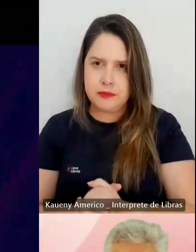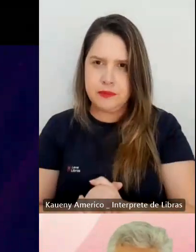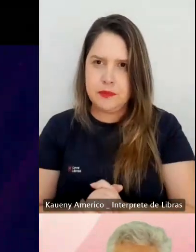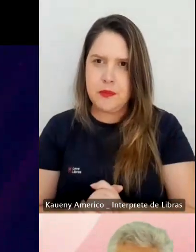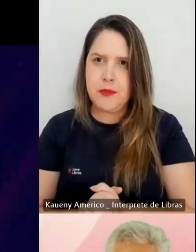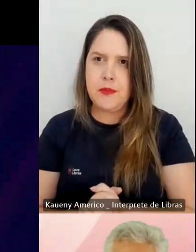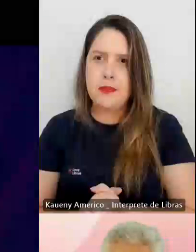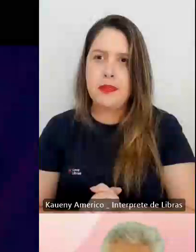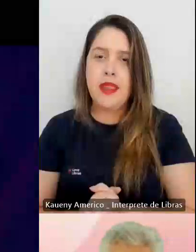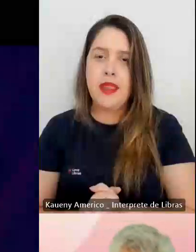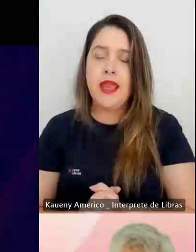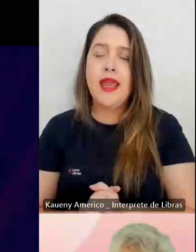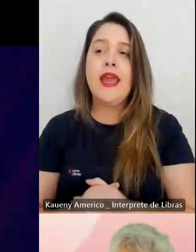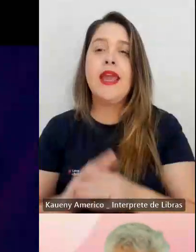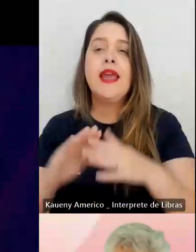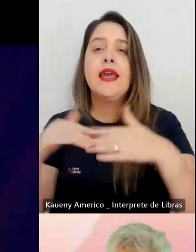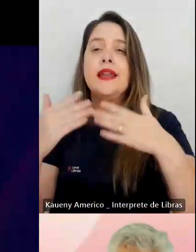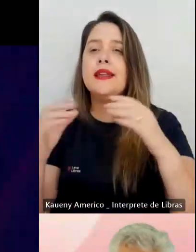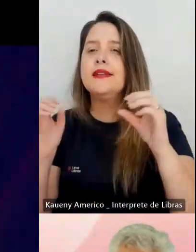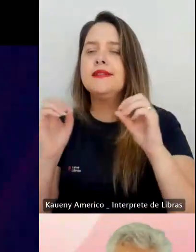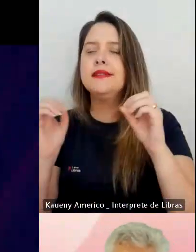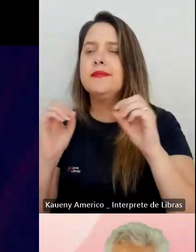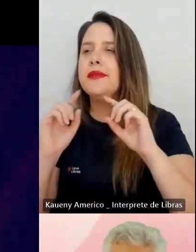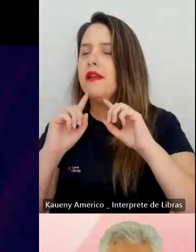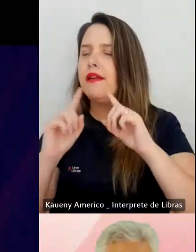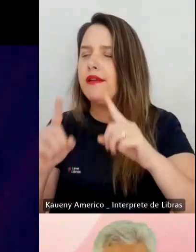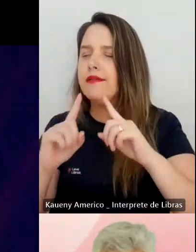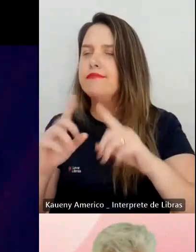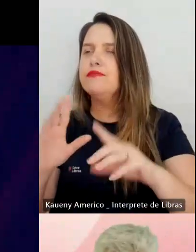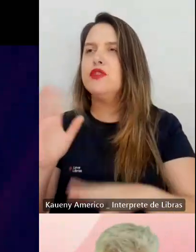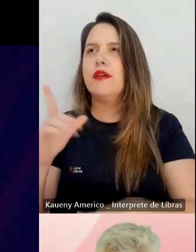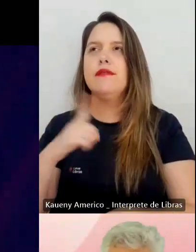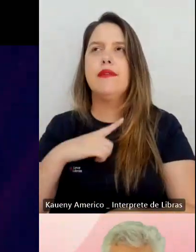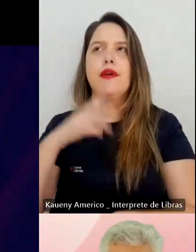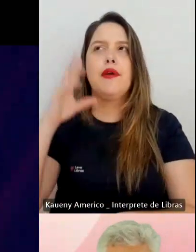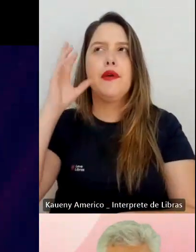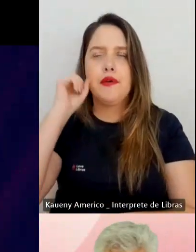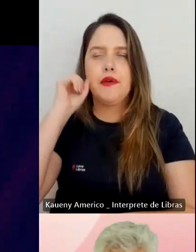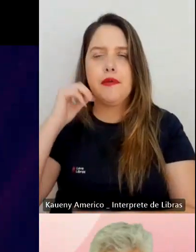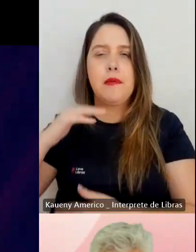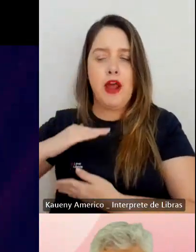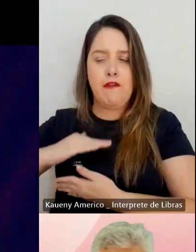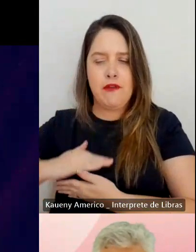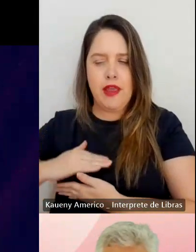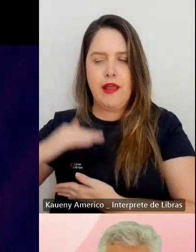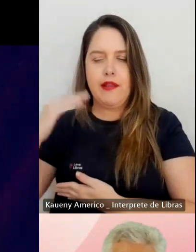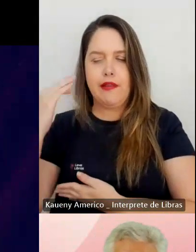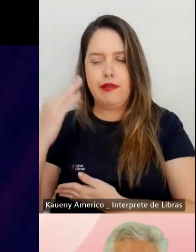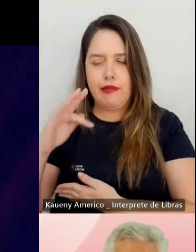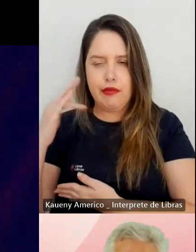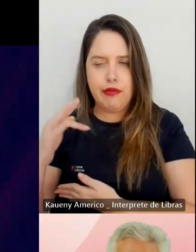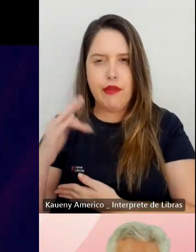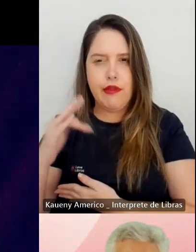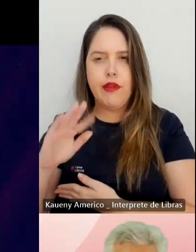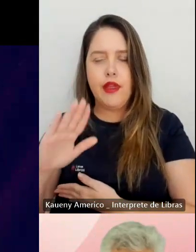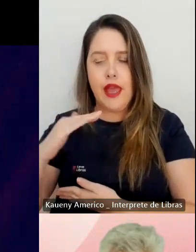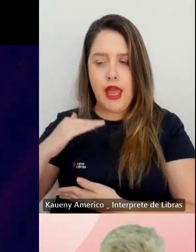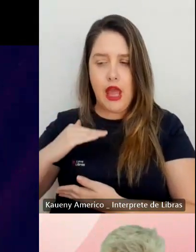aquele questionamento, vocês já devem ter ouvido que a mamografia dói. A mamografia, ela dá um